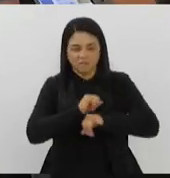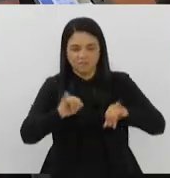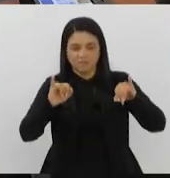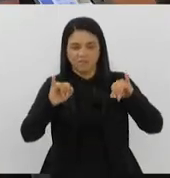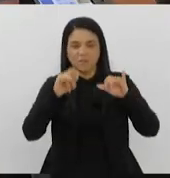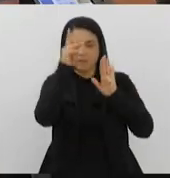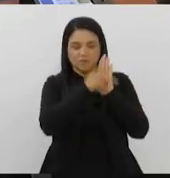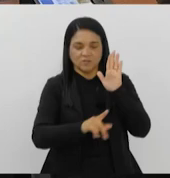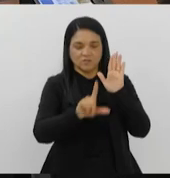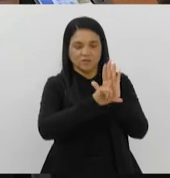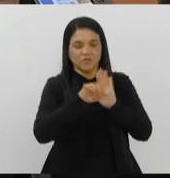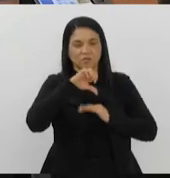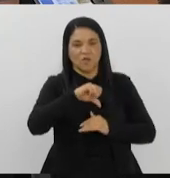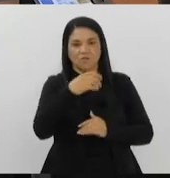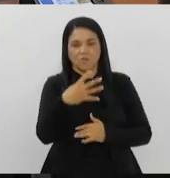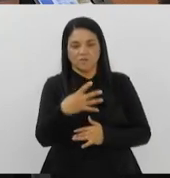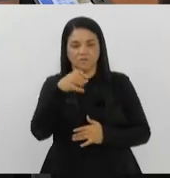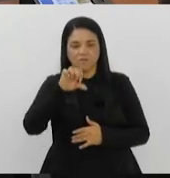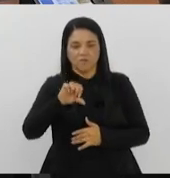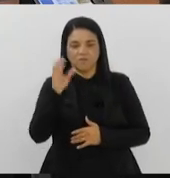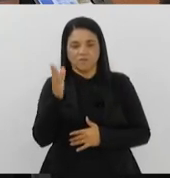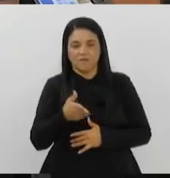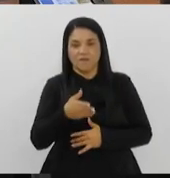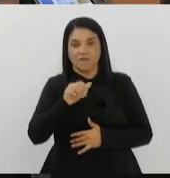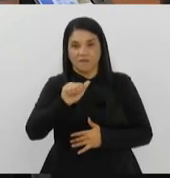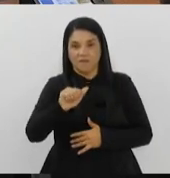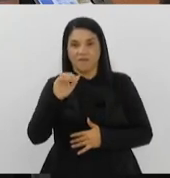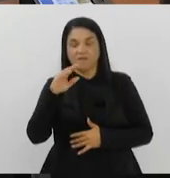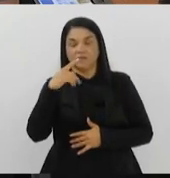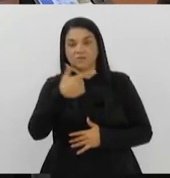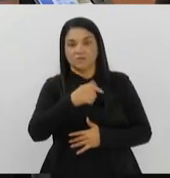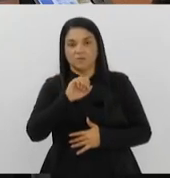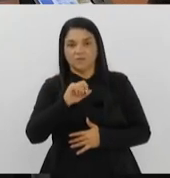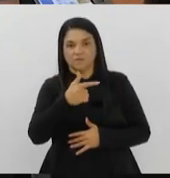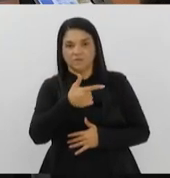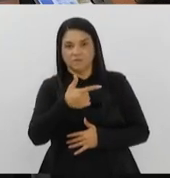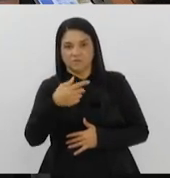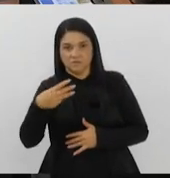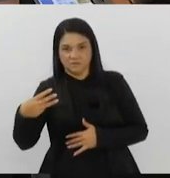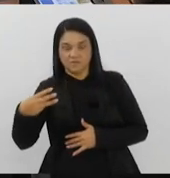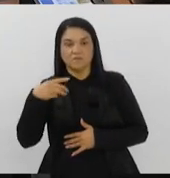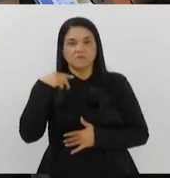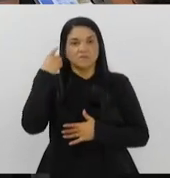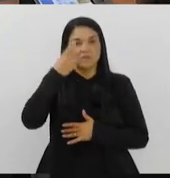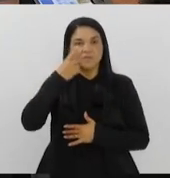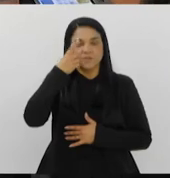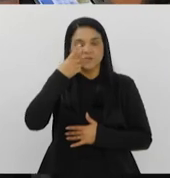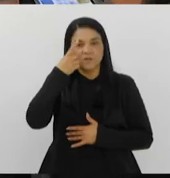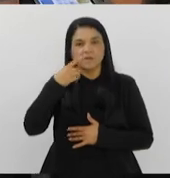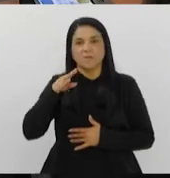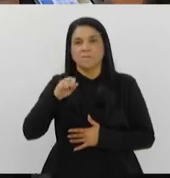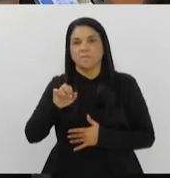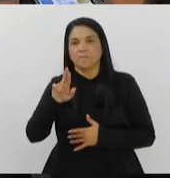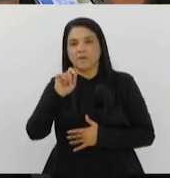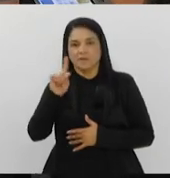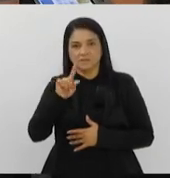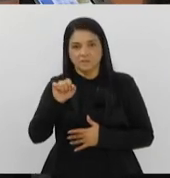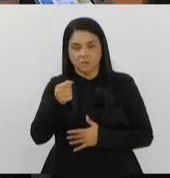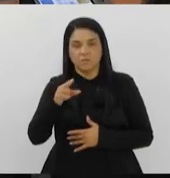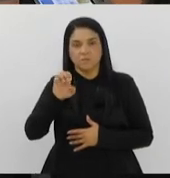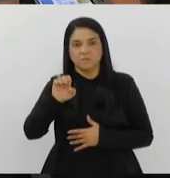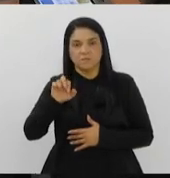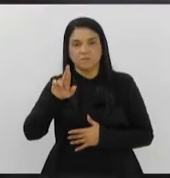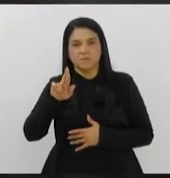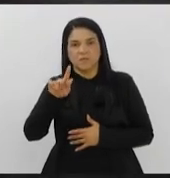Anuncio, projeto de lei número 949-A de 2023, de autoria dos deputados Brazão, doutor Serginho, Anderson Moraes,